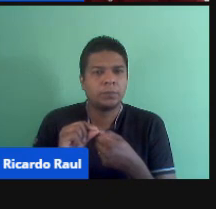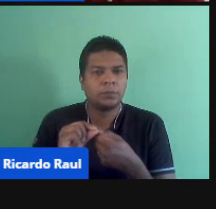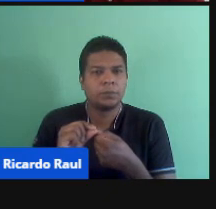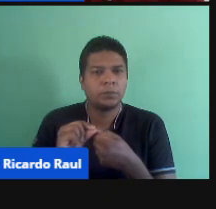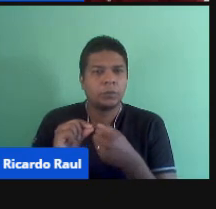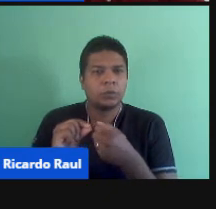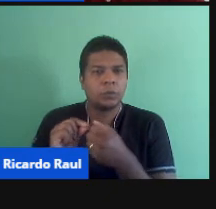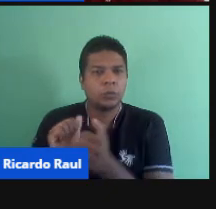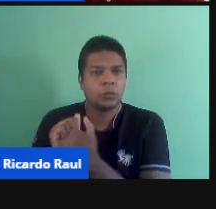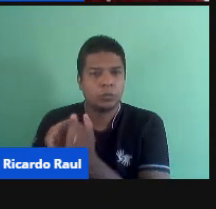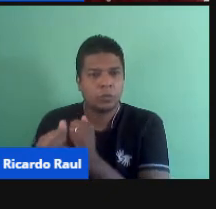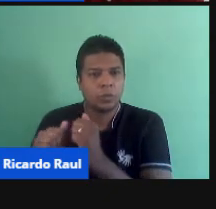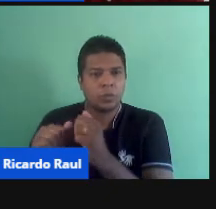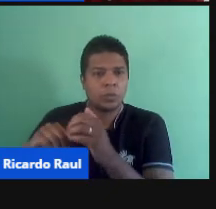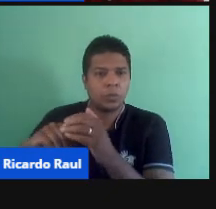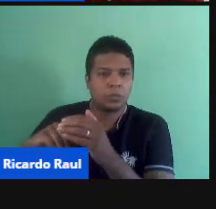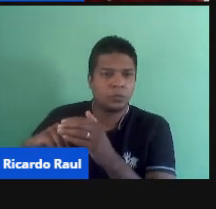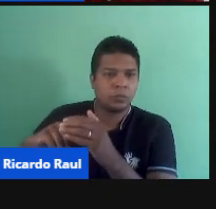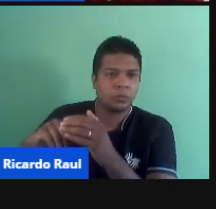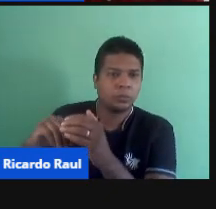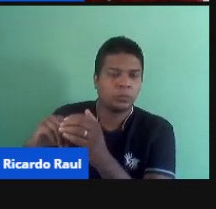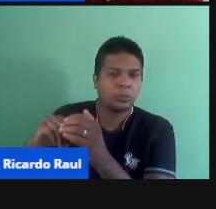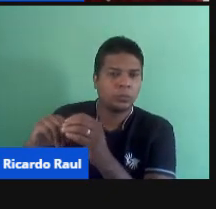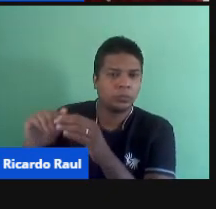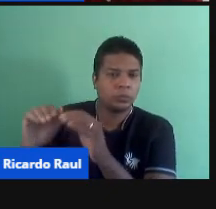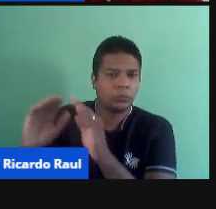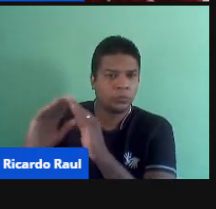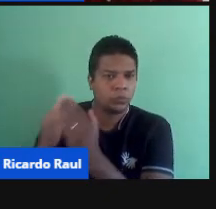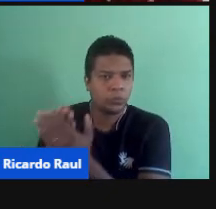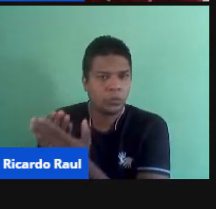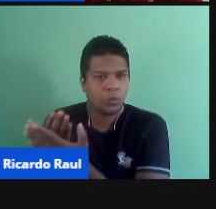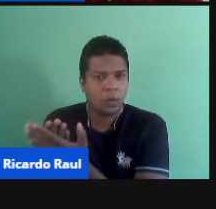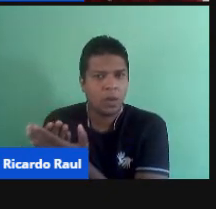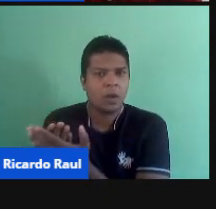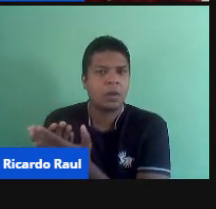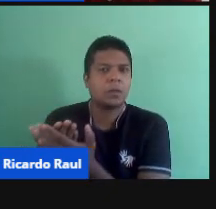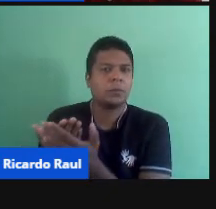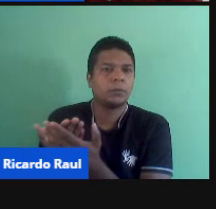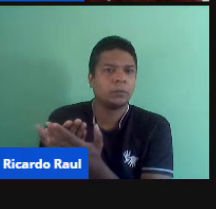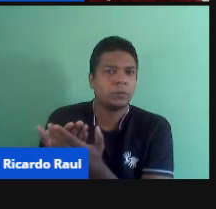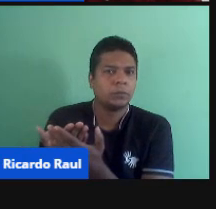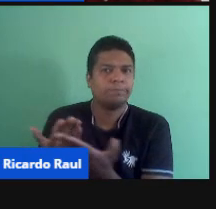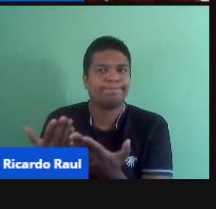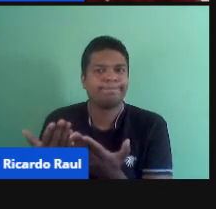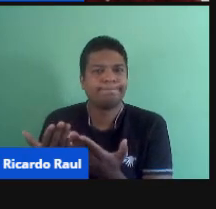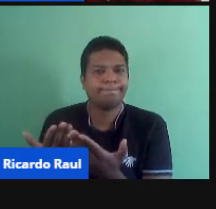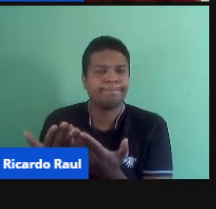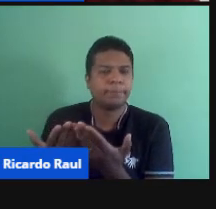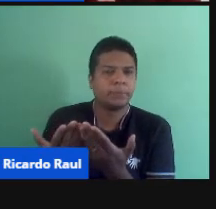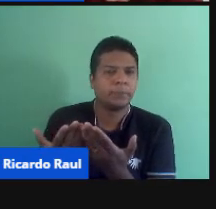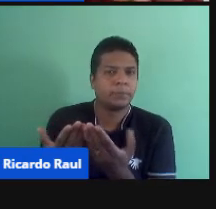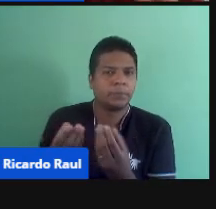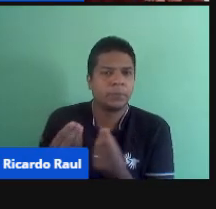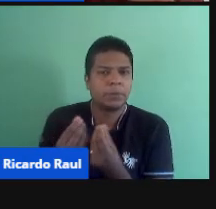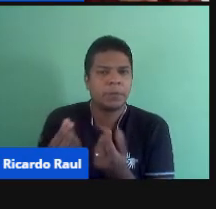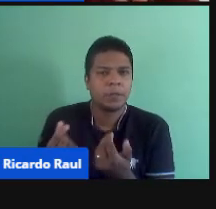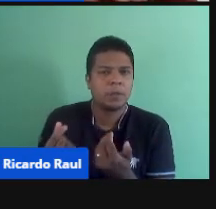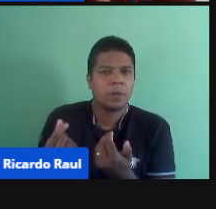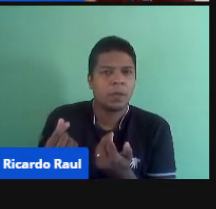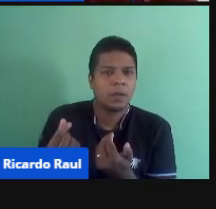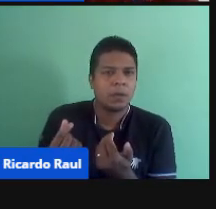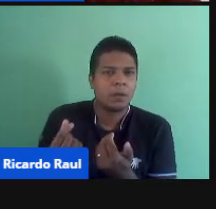eu fui buscar um contrassenso, fui buscar uma linha contra do que a gente faz, porque na verdade a gente faz,